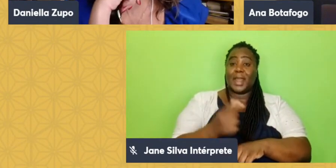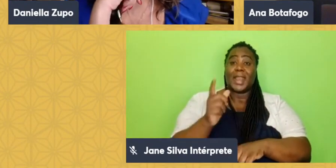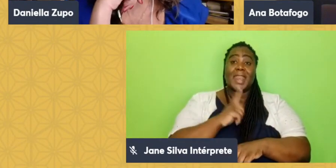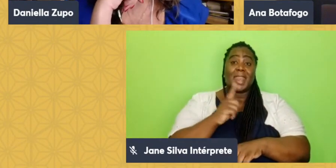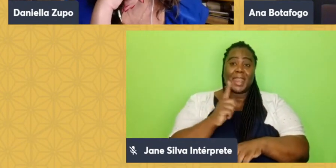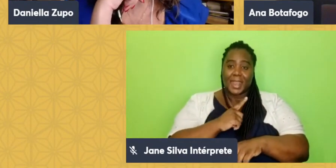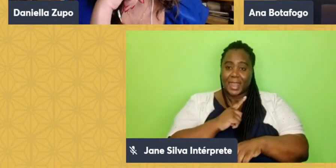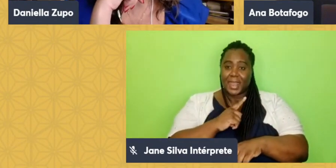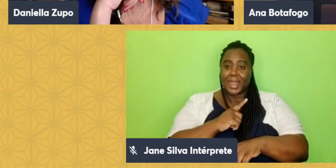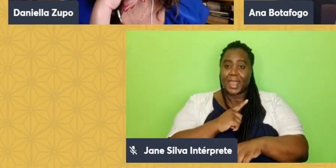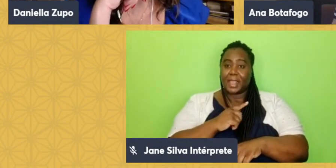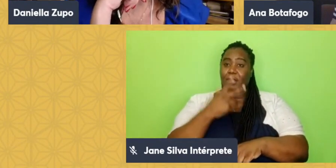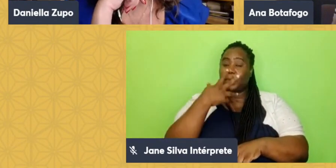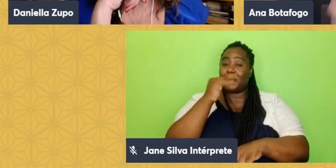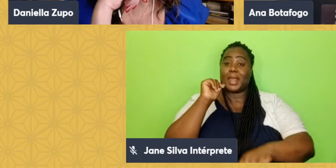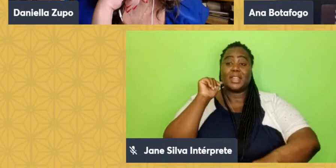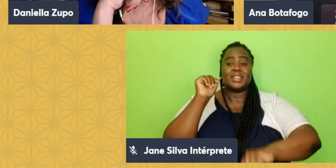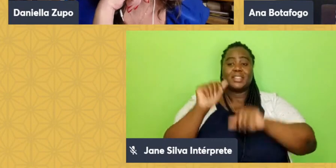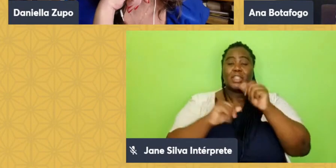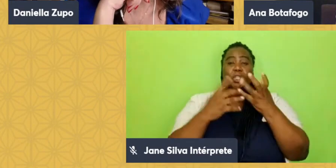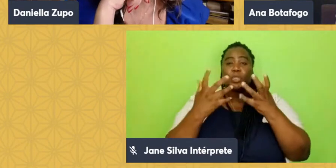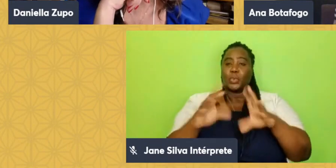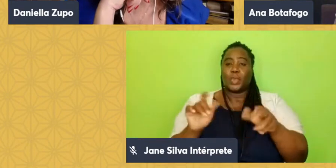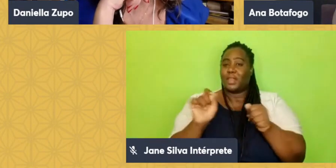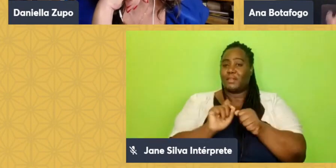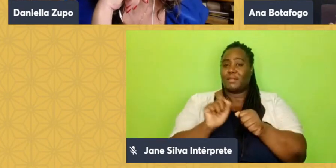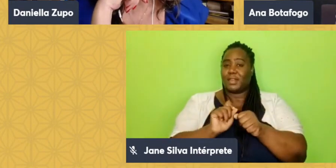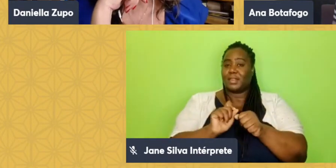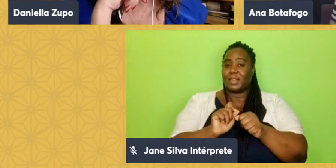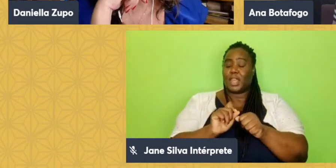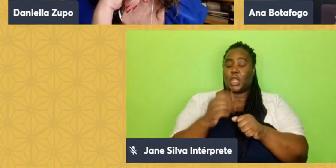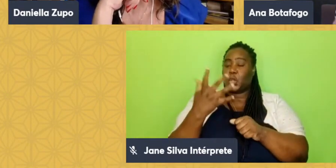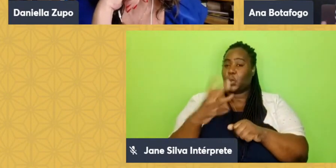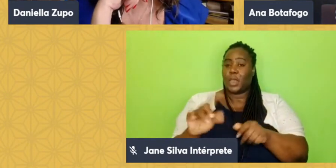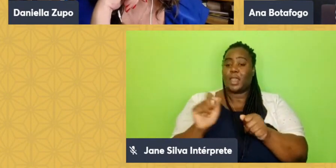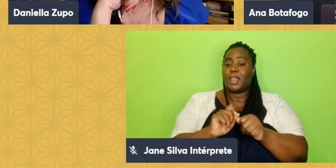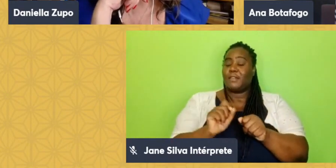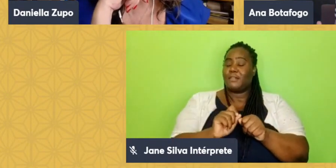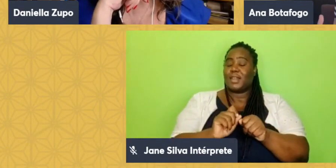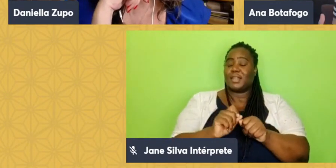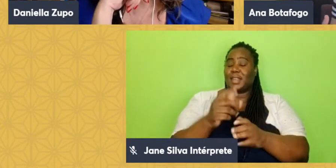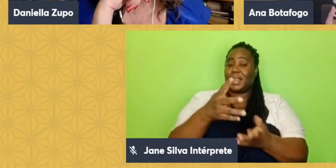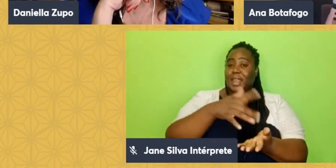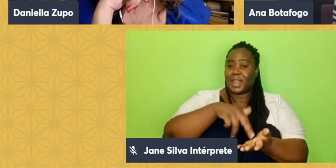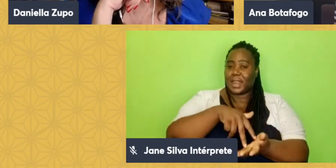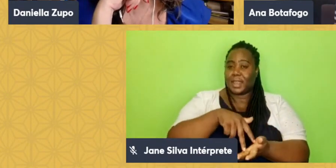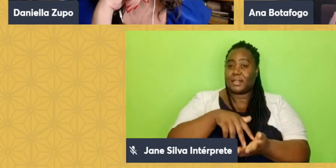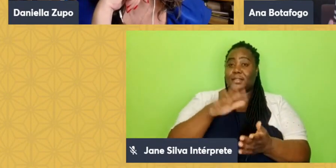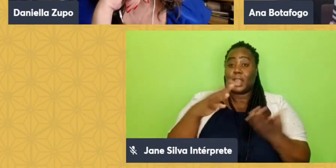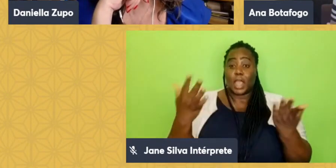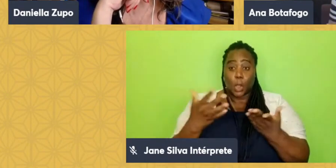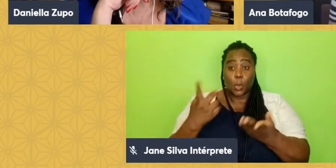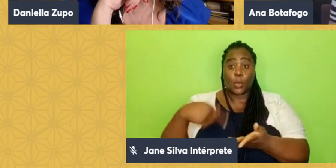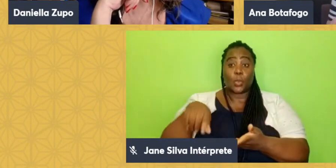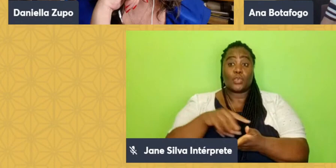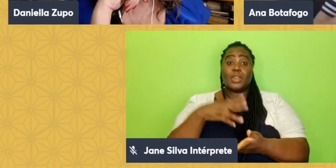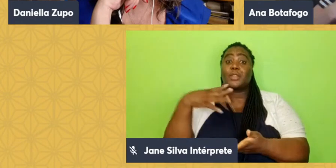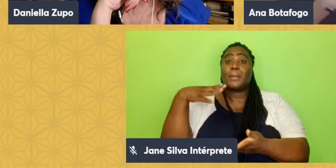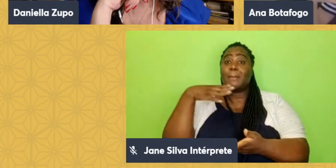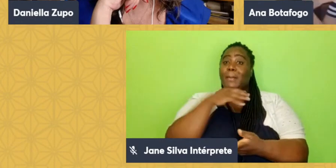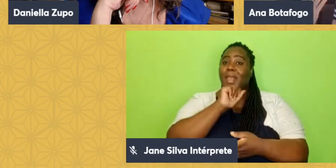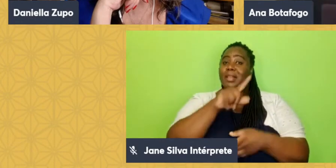atores que relutam um pouco em fazer dança mas hoje em dia cada vez mais eles vêm a